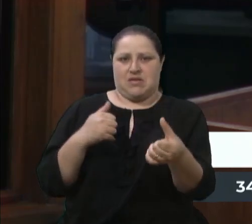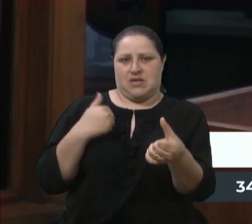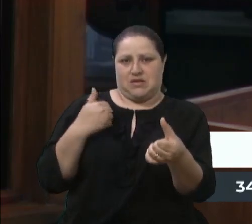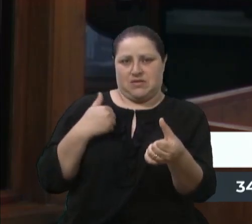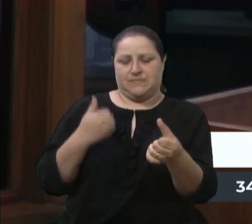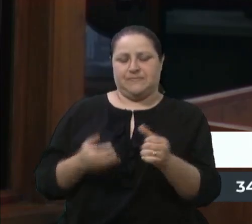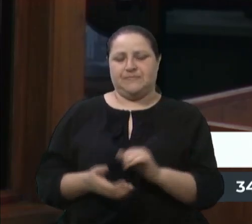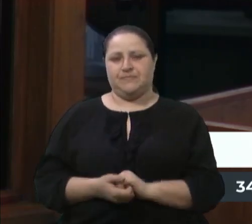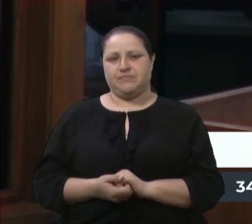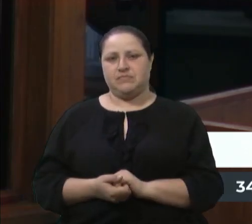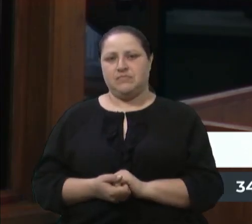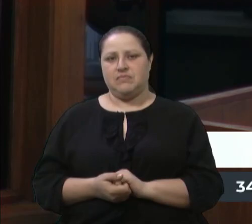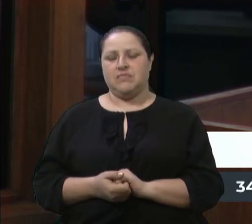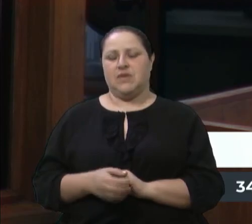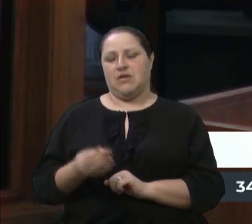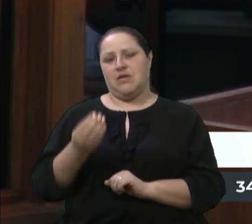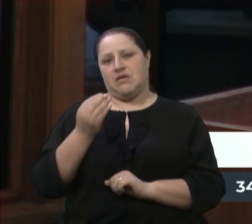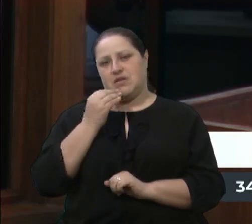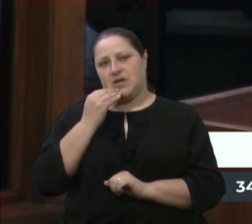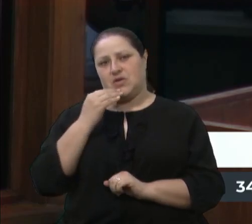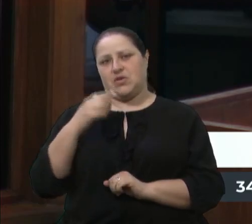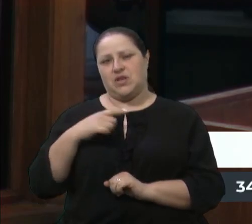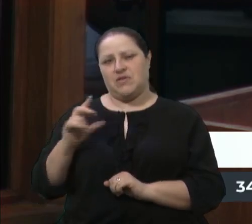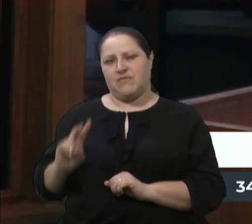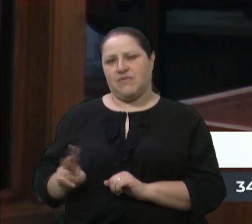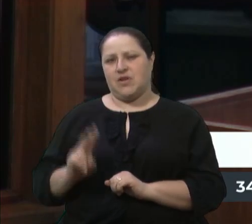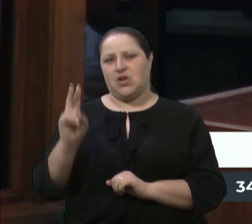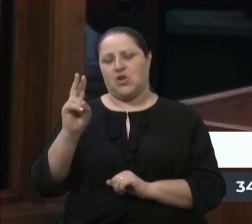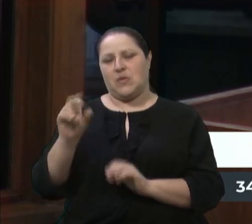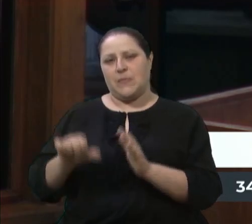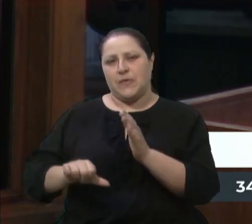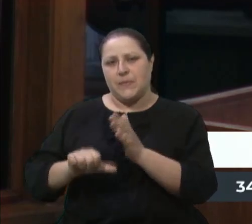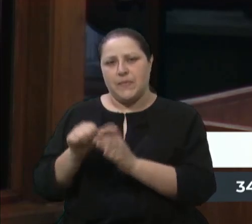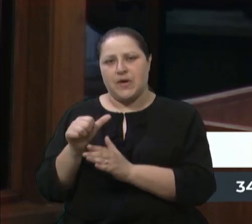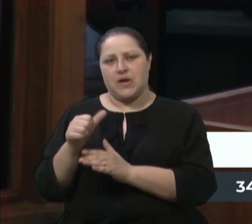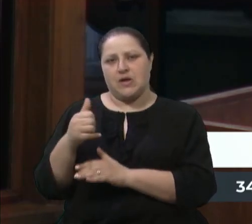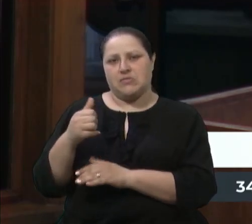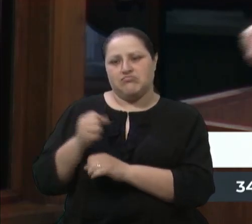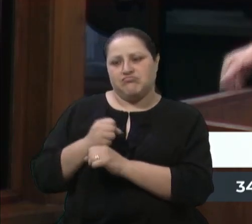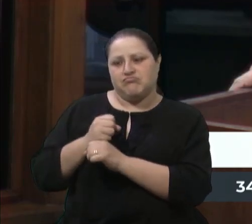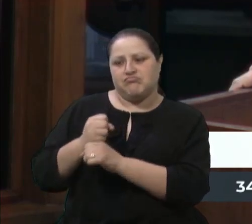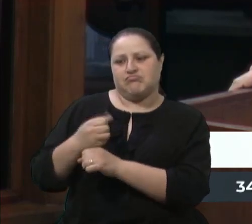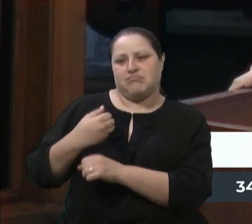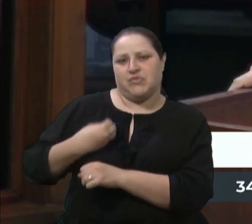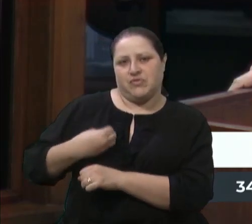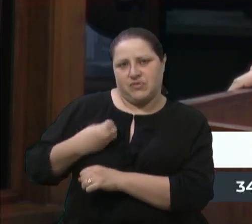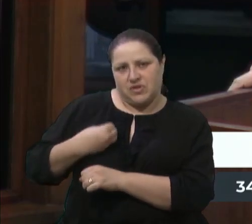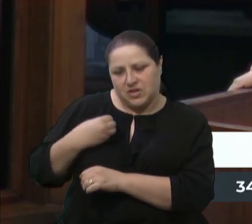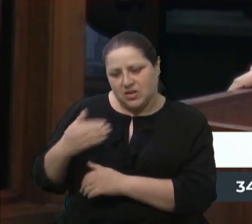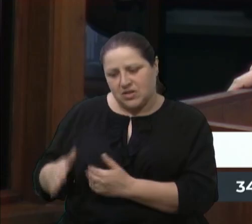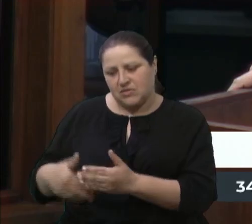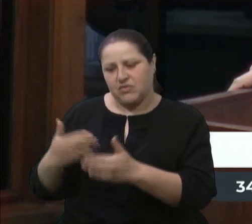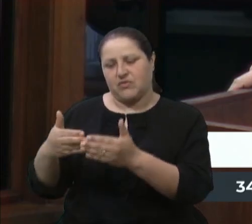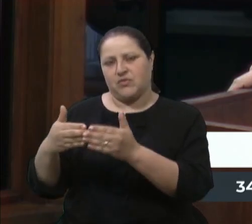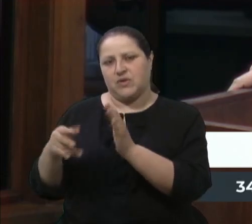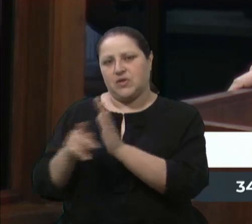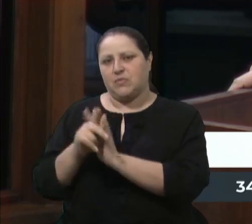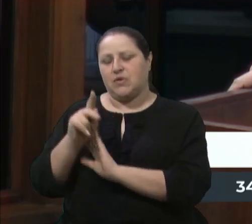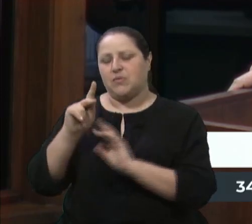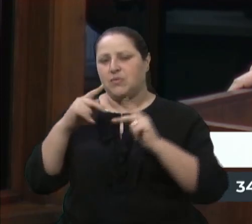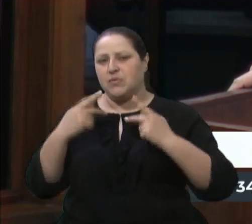objetivamente, à relevância dos primeiros anos de vida do desenvolvimento infantil e humano. E